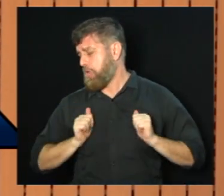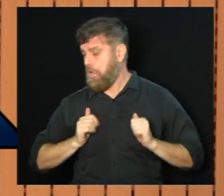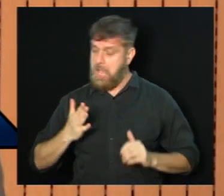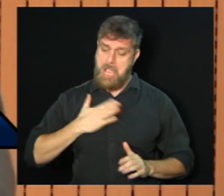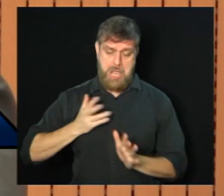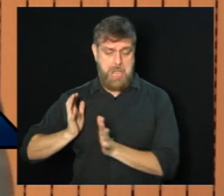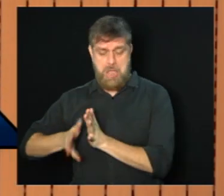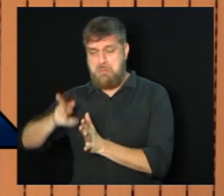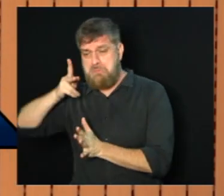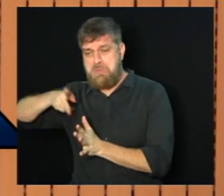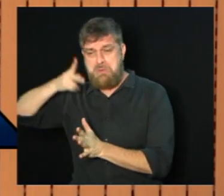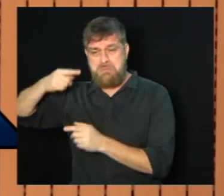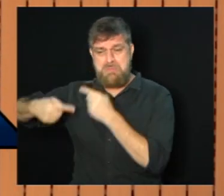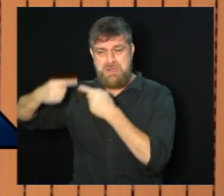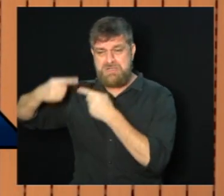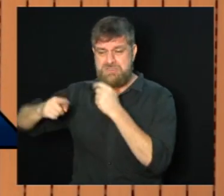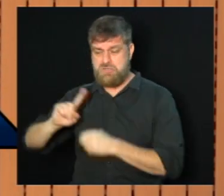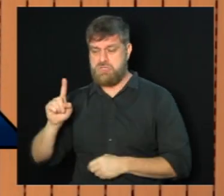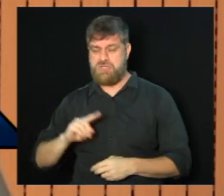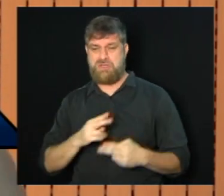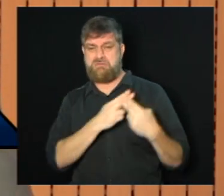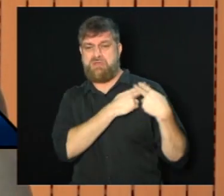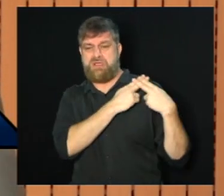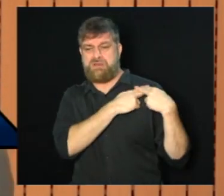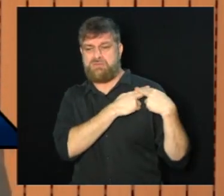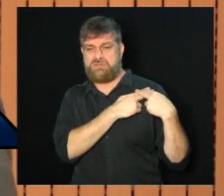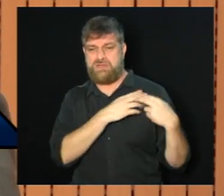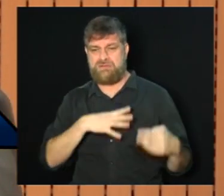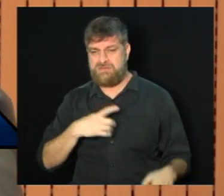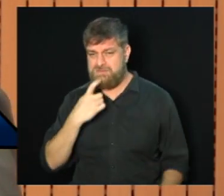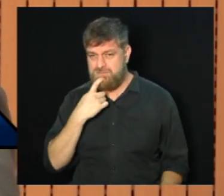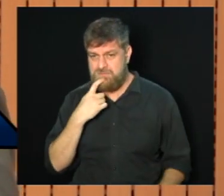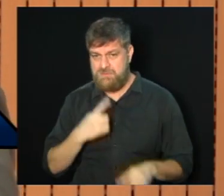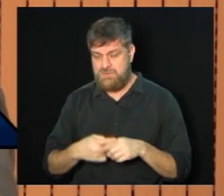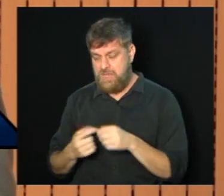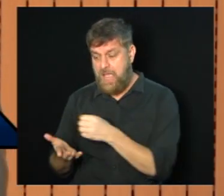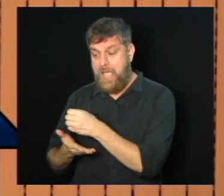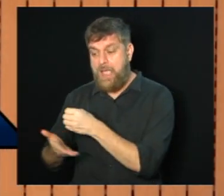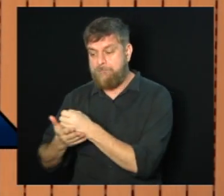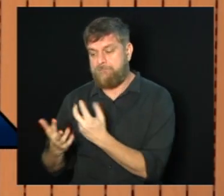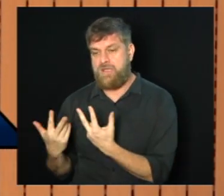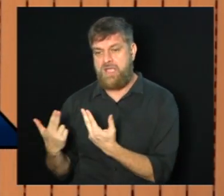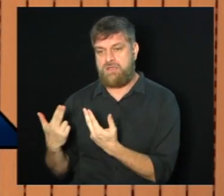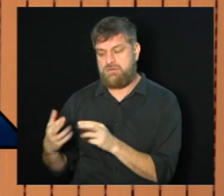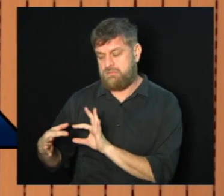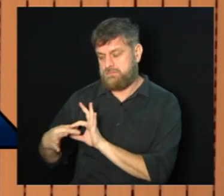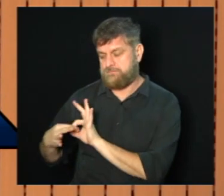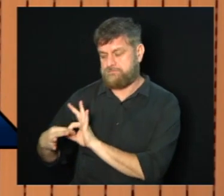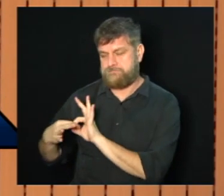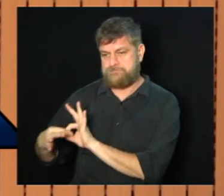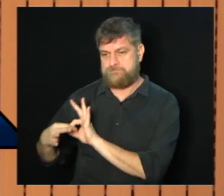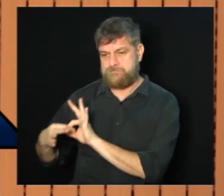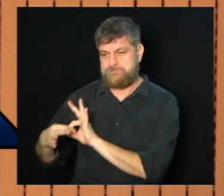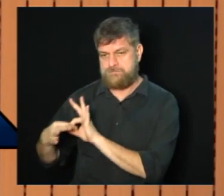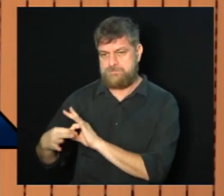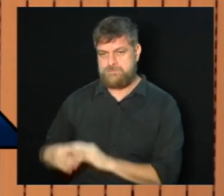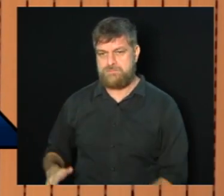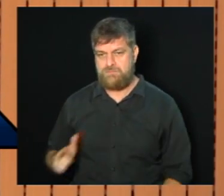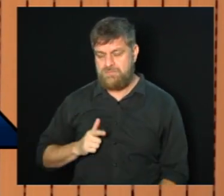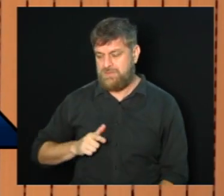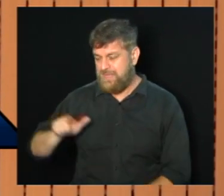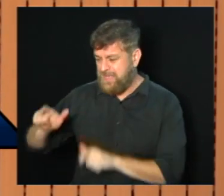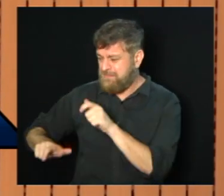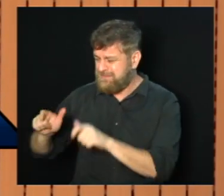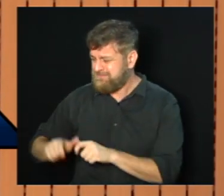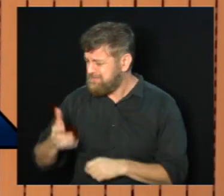partido não foi governo. Não foi, é sim, porque a raiz é a mesma. A raiz é aqueles que não querem o bem,